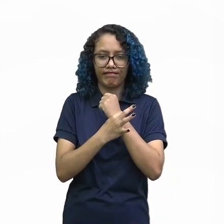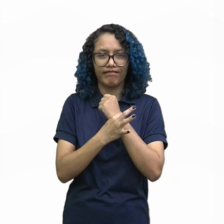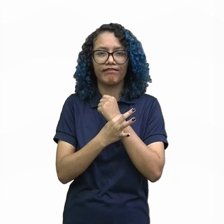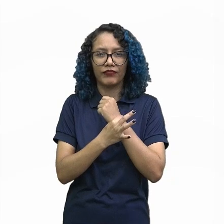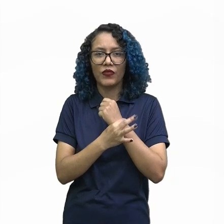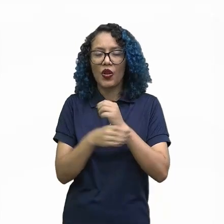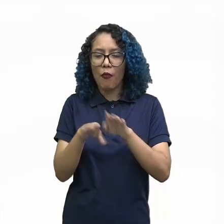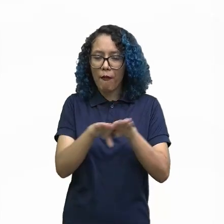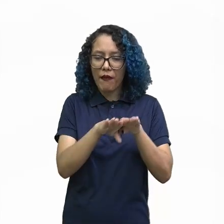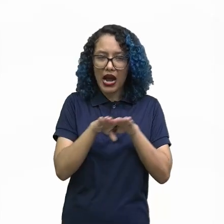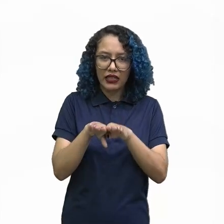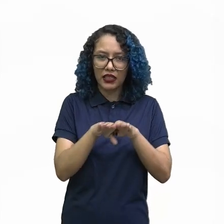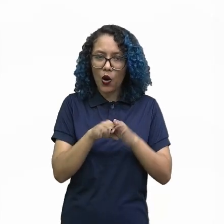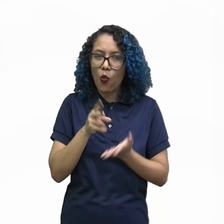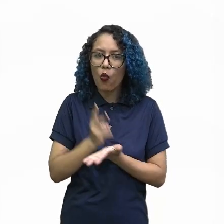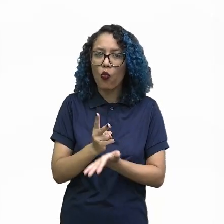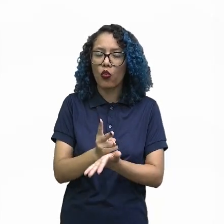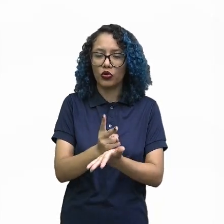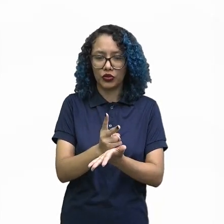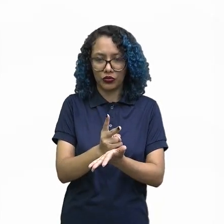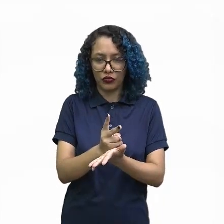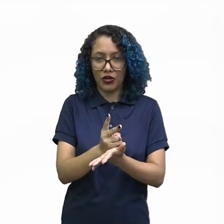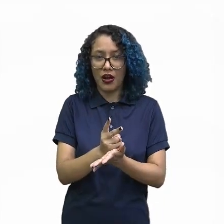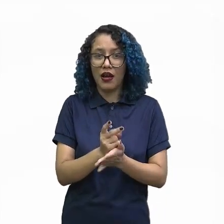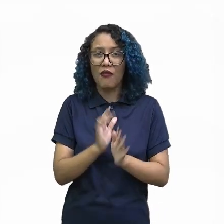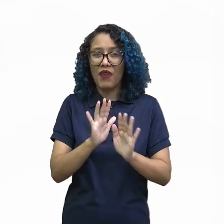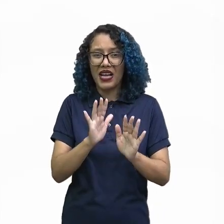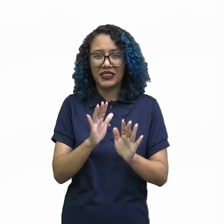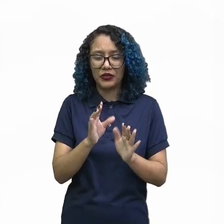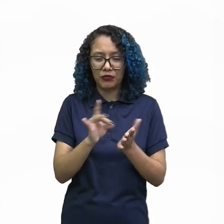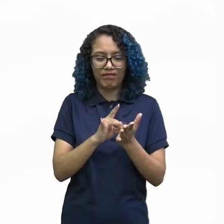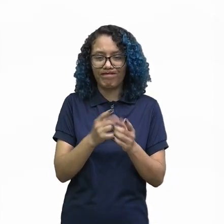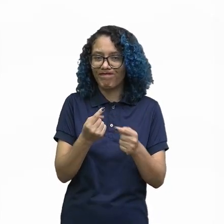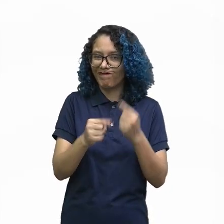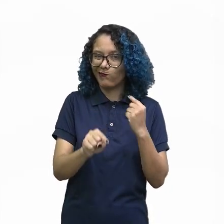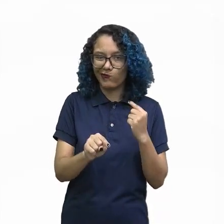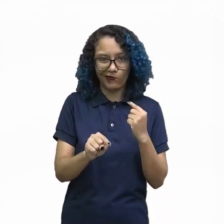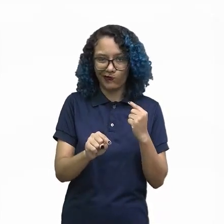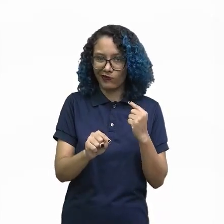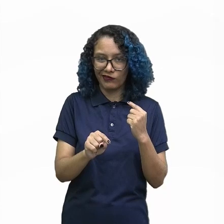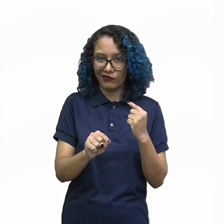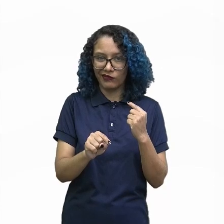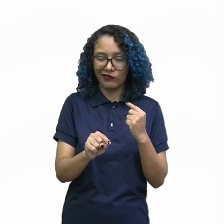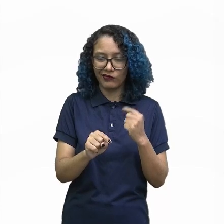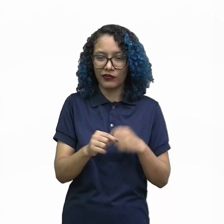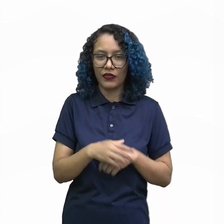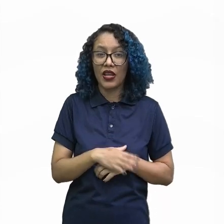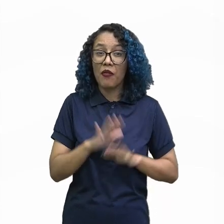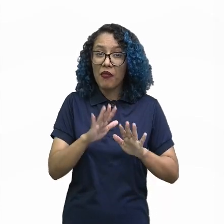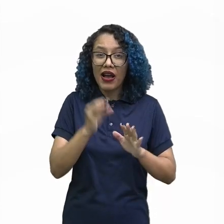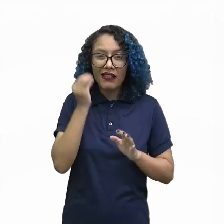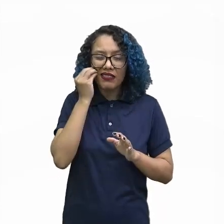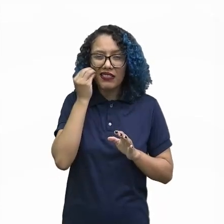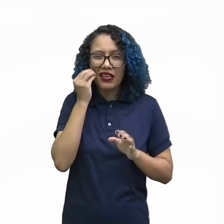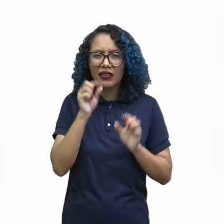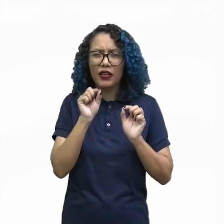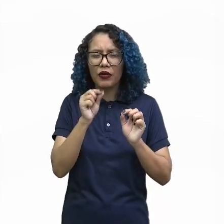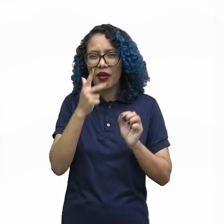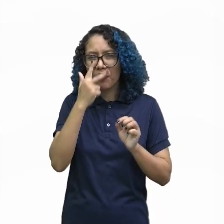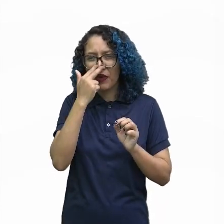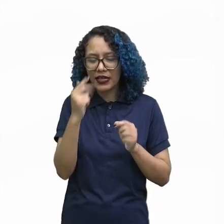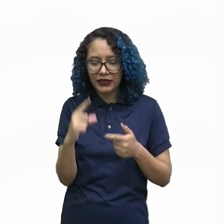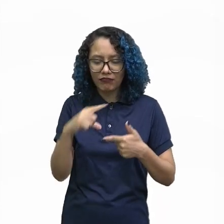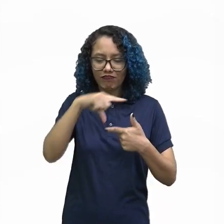vezes não são nem um pouco nossa realidade, que não cabem em você, e você tenta se colocar dentro de uma